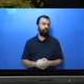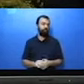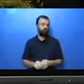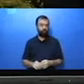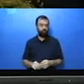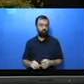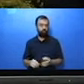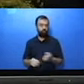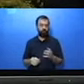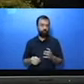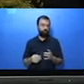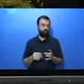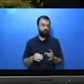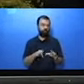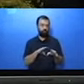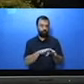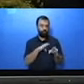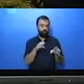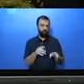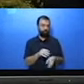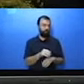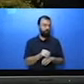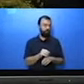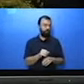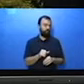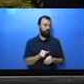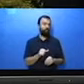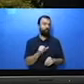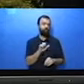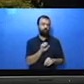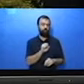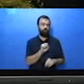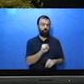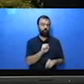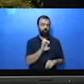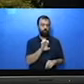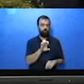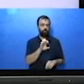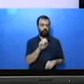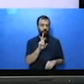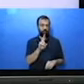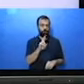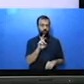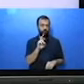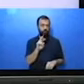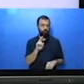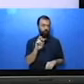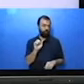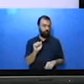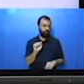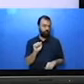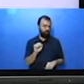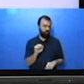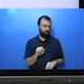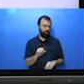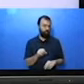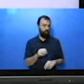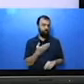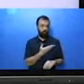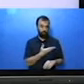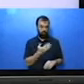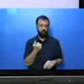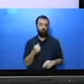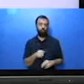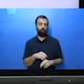uma linha de serras, geralmente com mais de 2.000 metros de altitude. E Planalto Norte